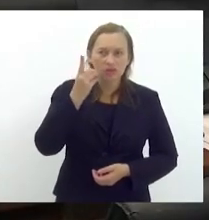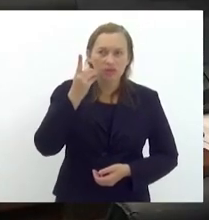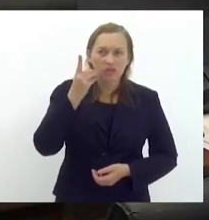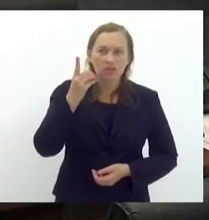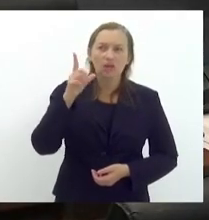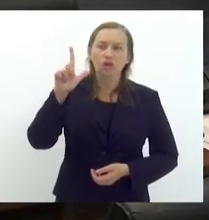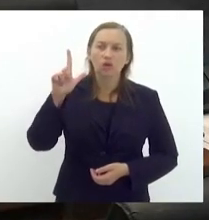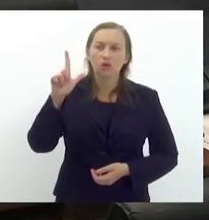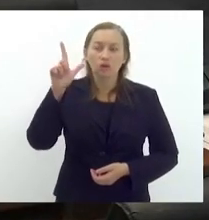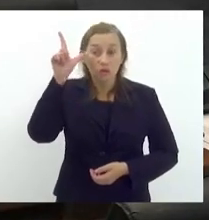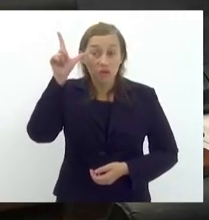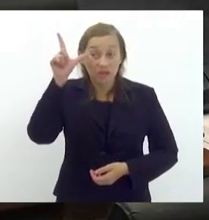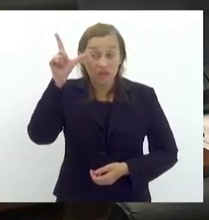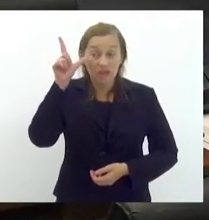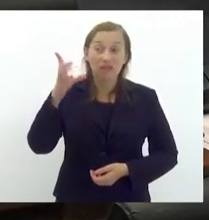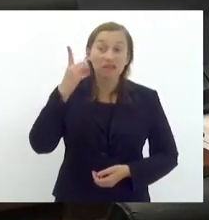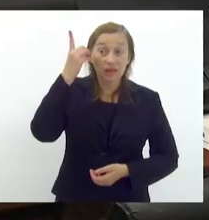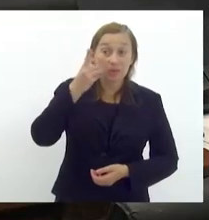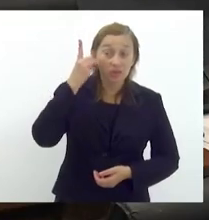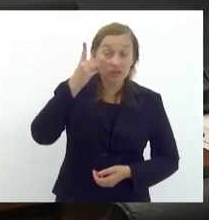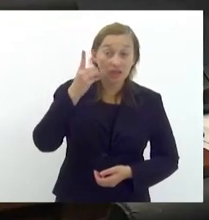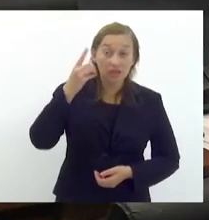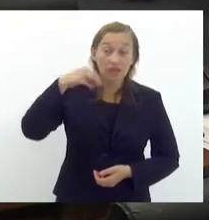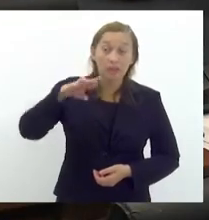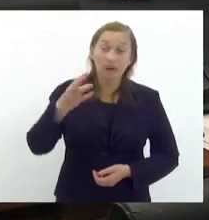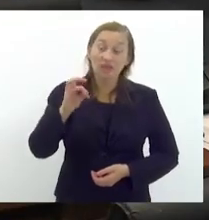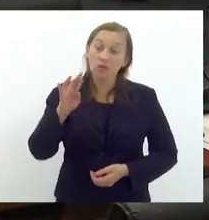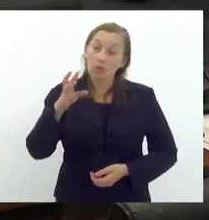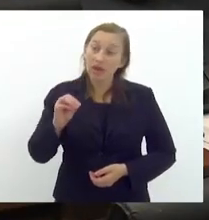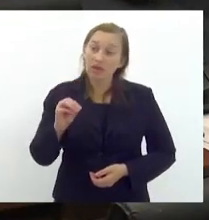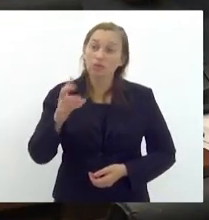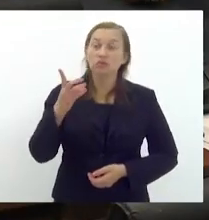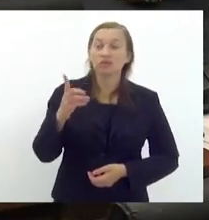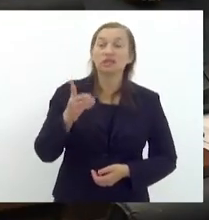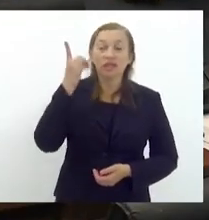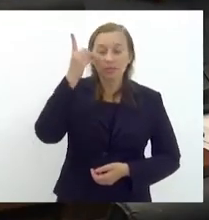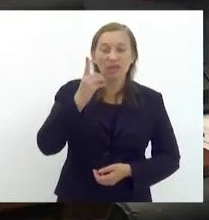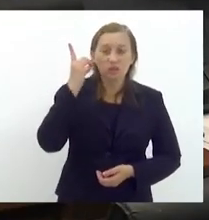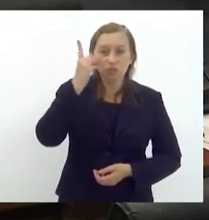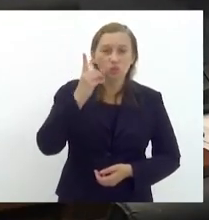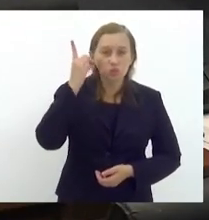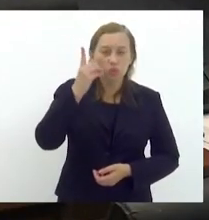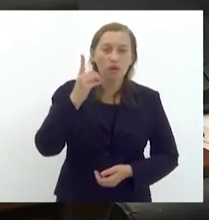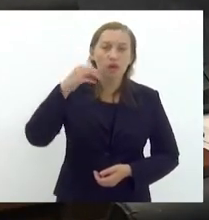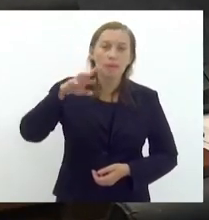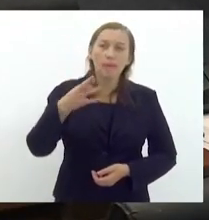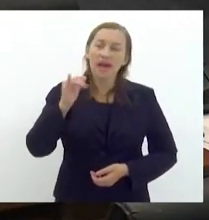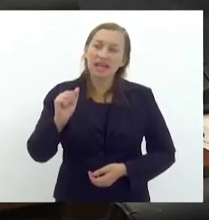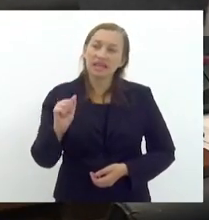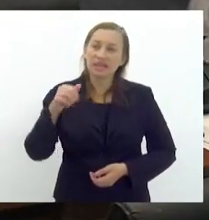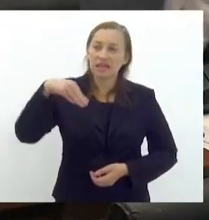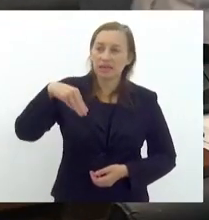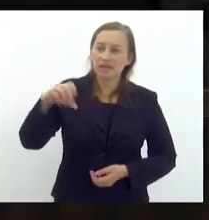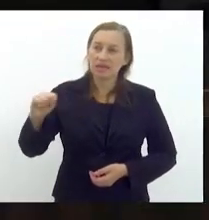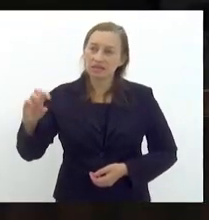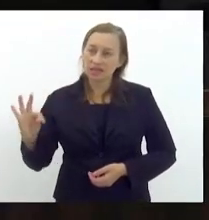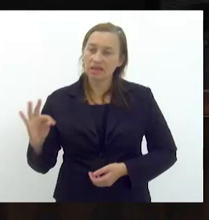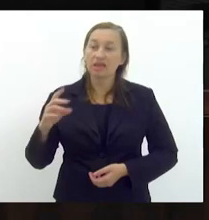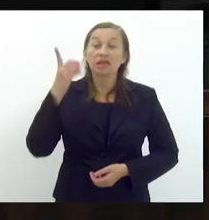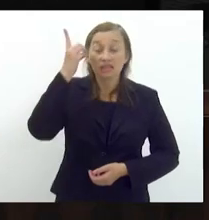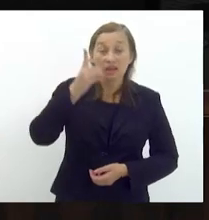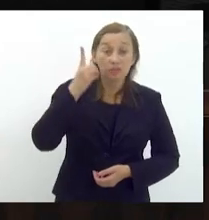Lucinha Deputado Márcio Gualberto deputada Marina do MST